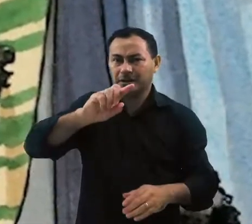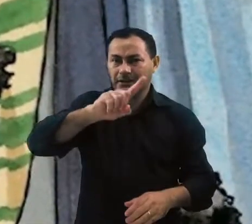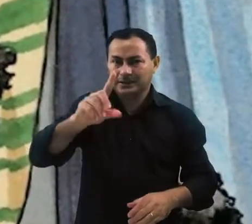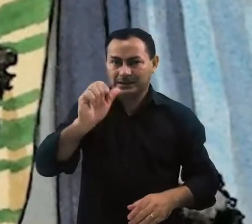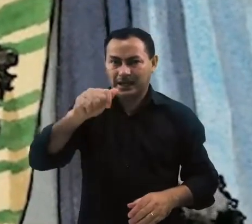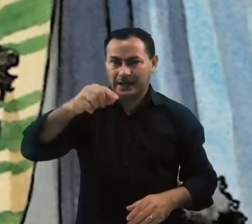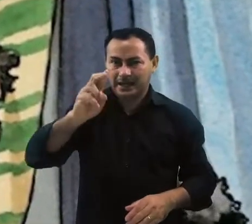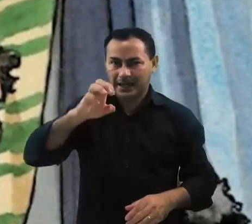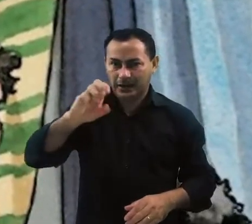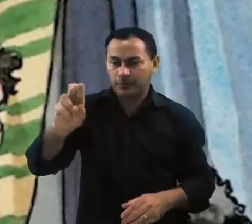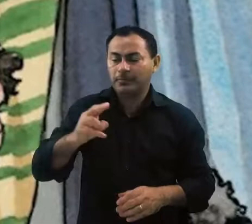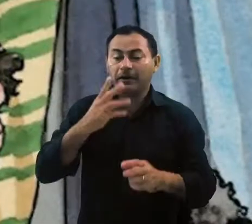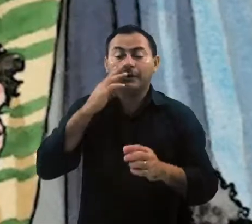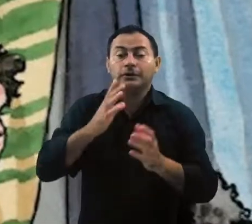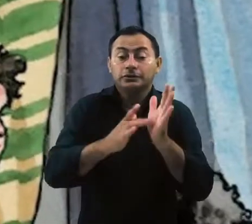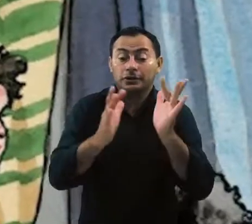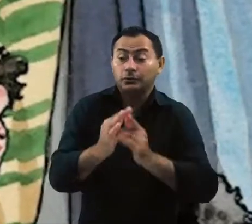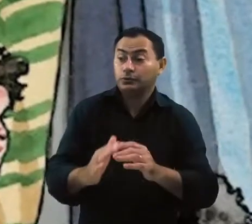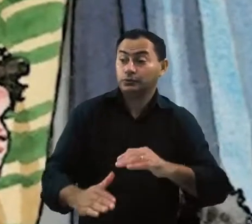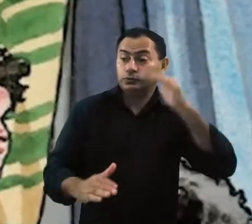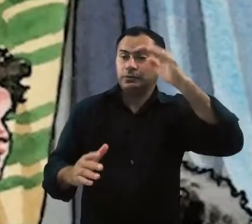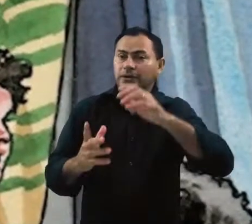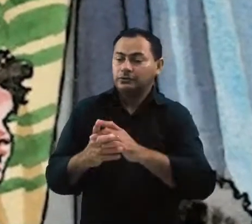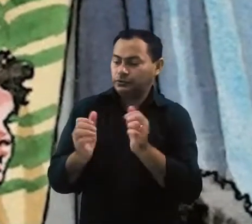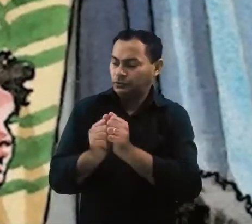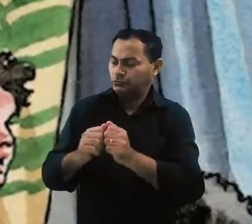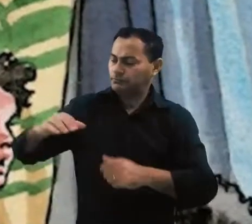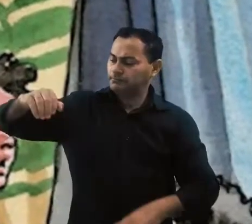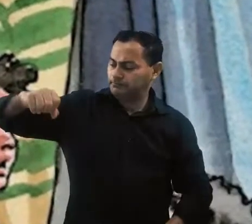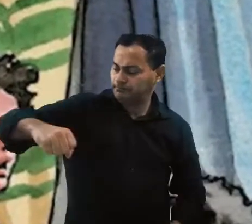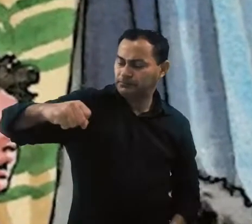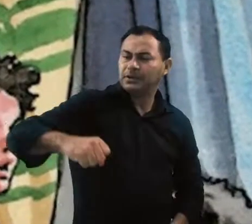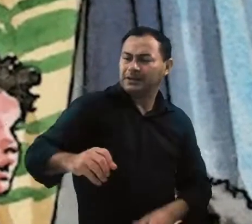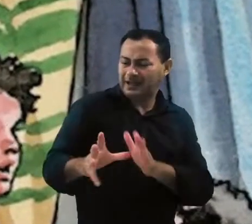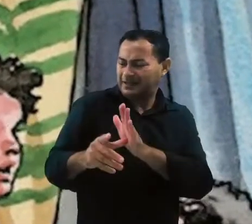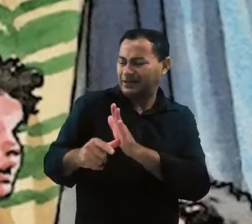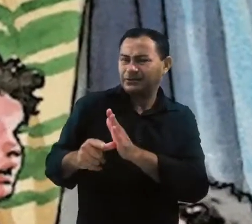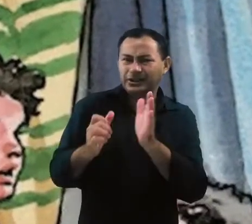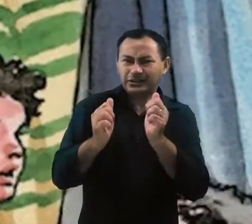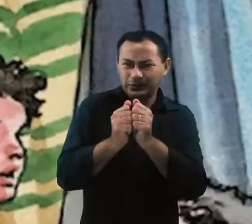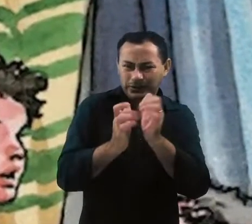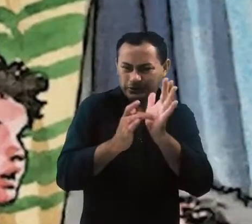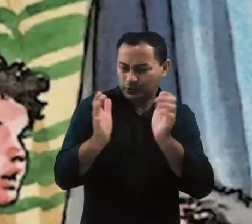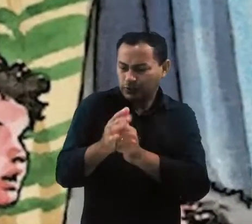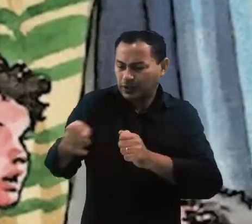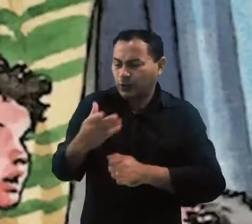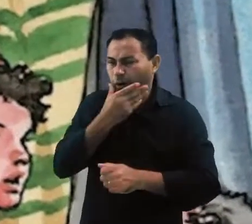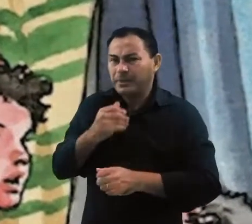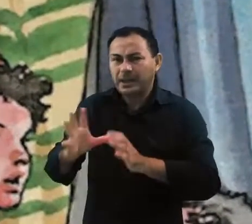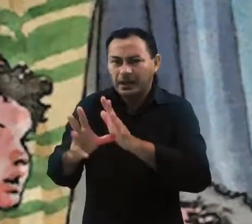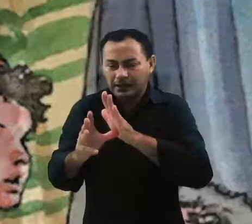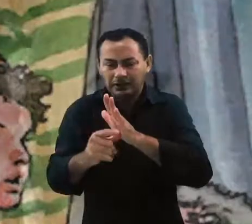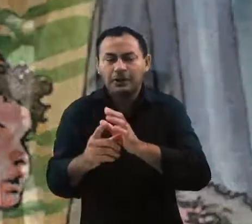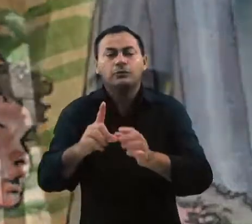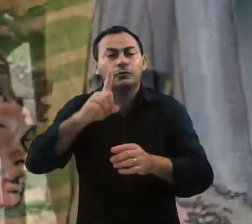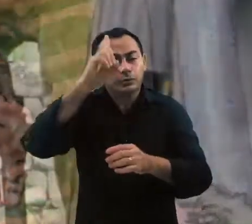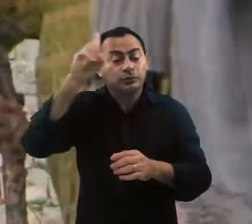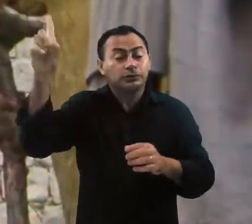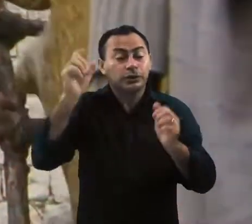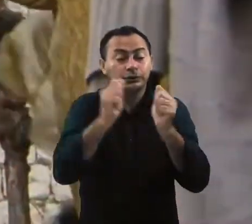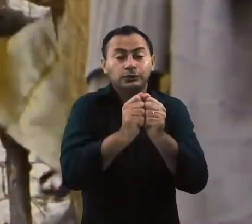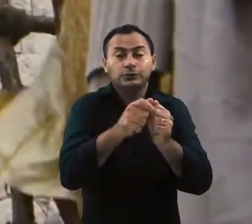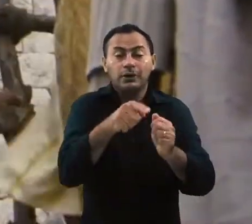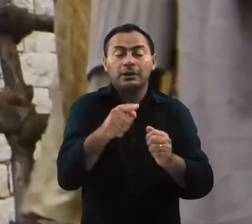imagine o retrato de Jesus o homem Cristo Jesus passando os braços sobre o baixinho corrupto saindo para passar um dia